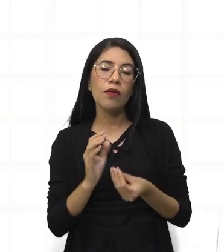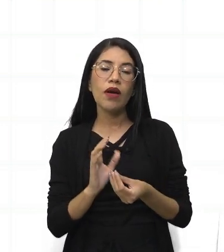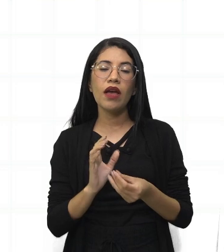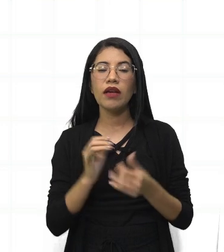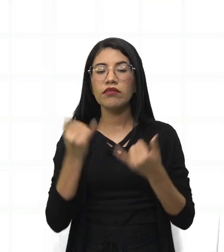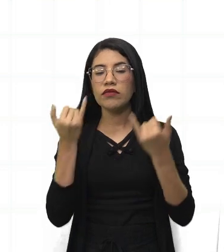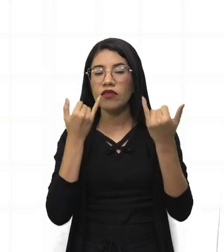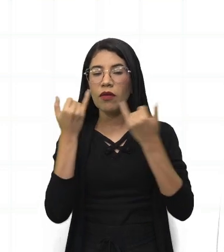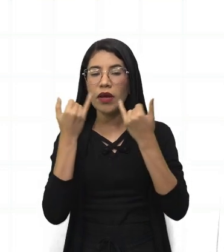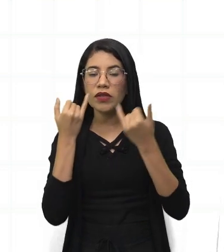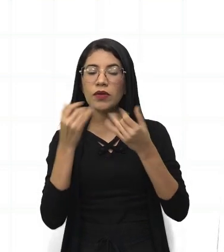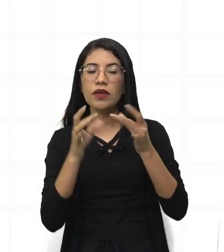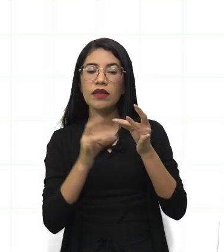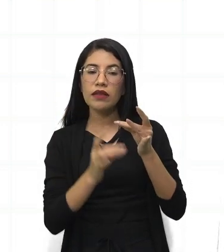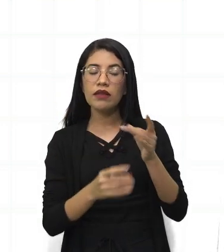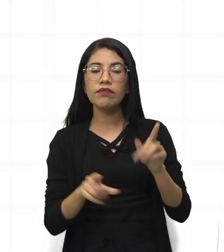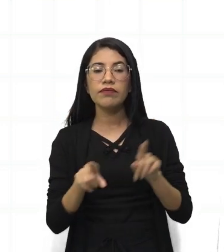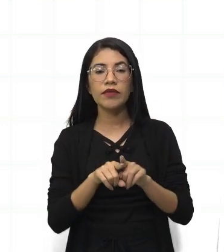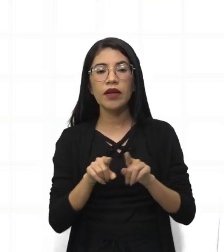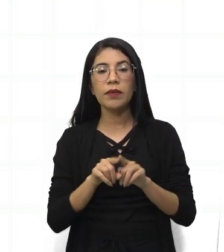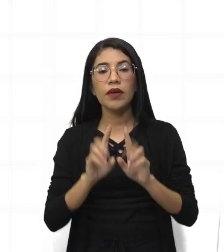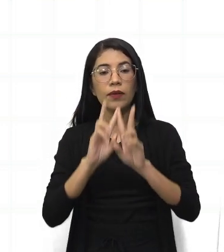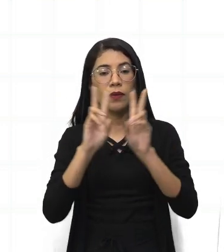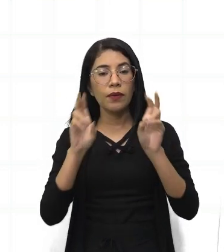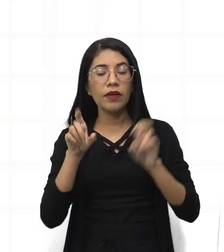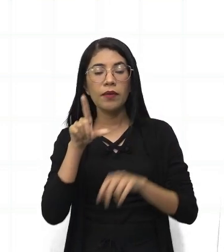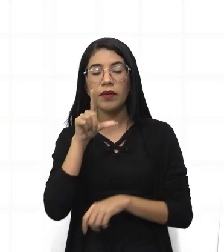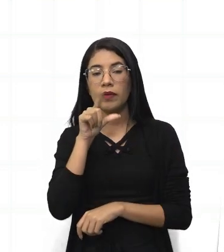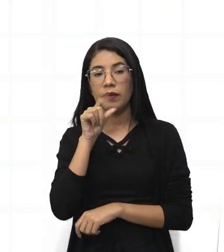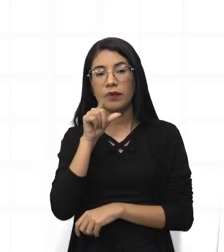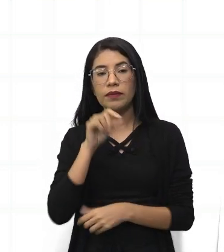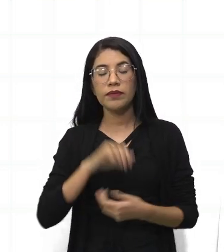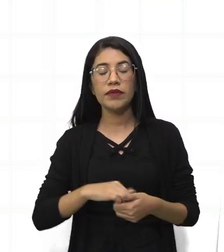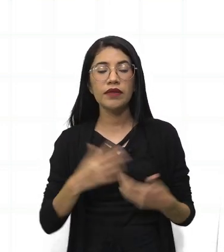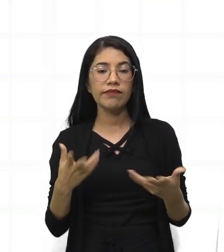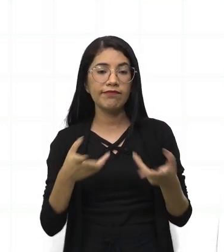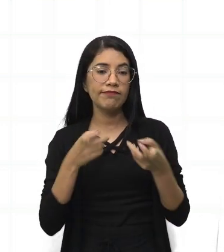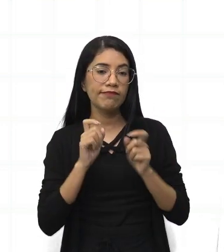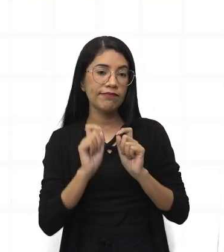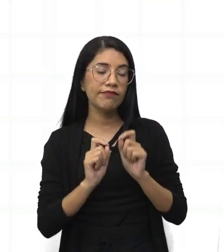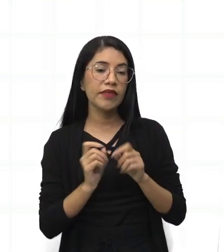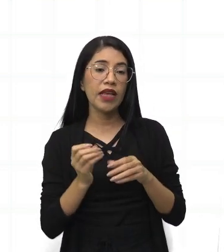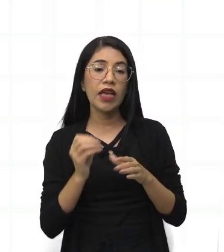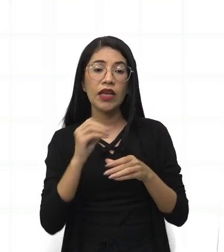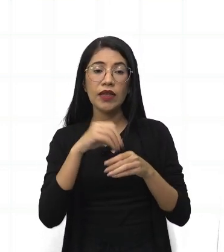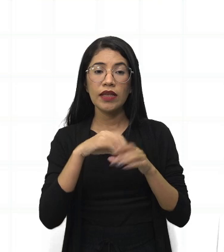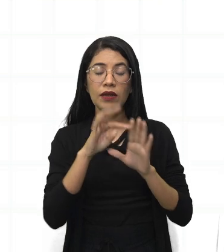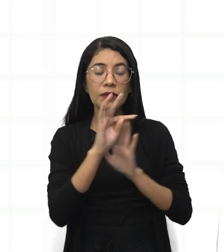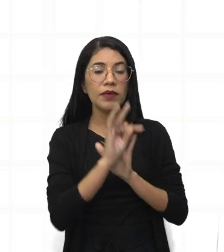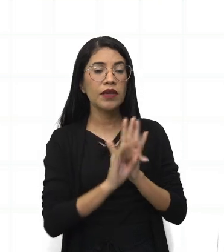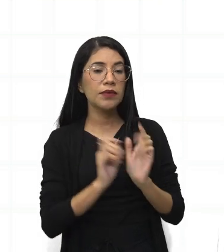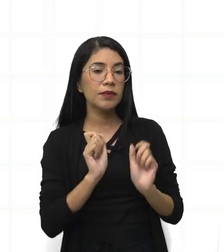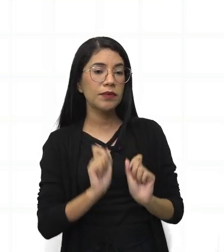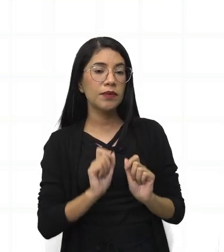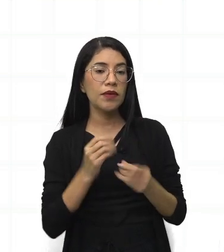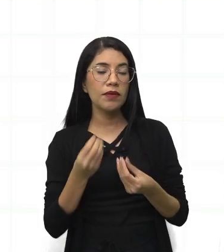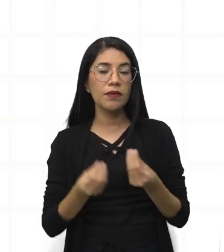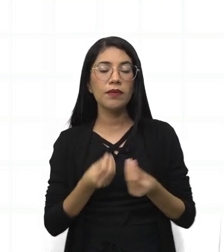mais informação sobre esse tucano. Então, percebam, gente, que dentro de um texto eu